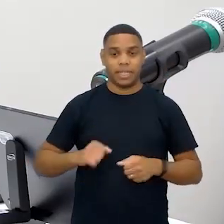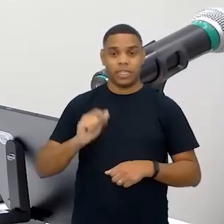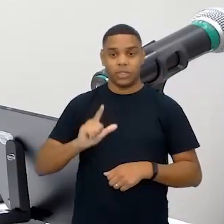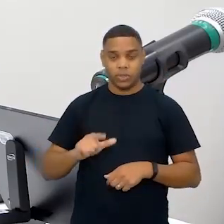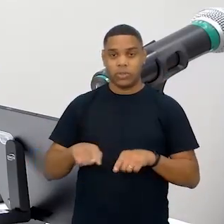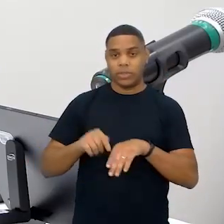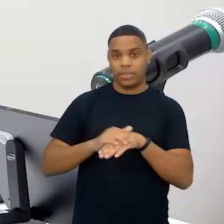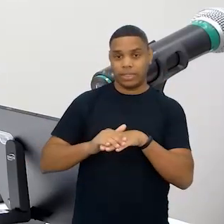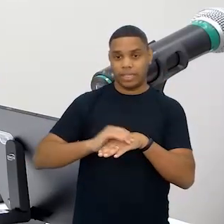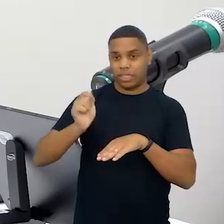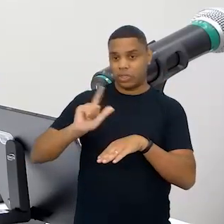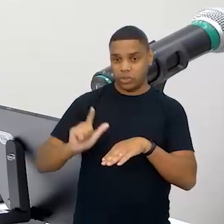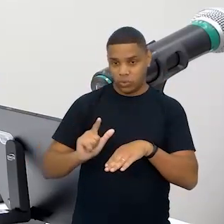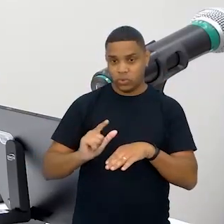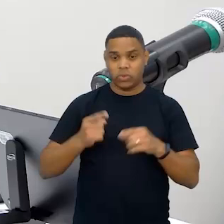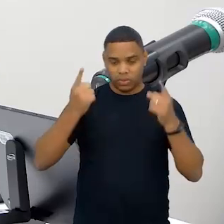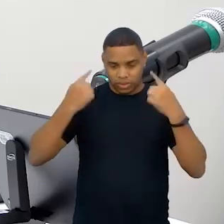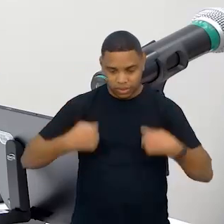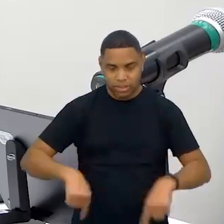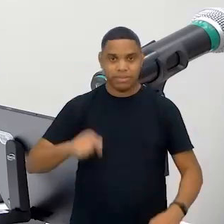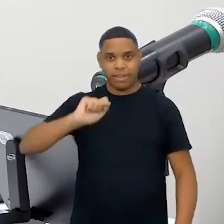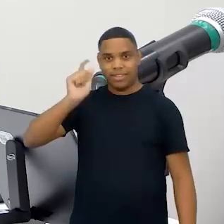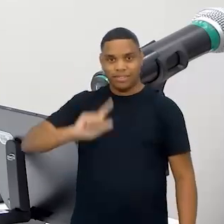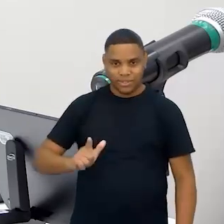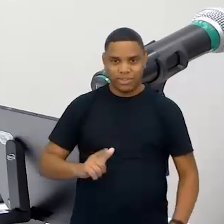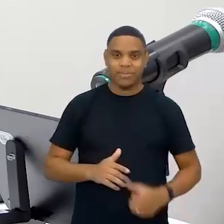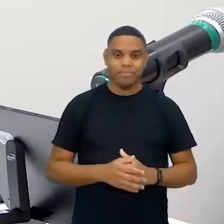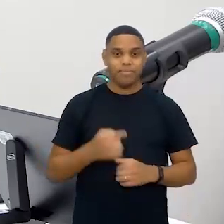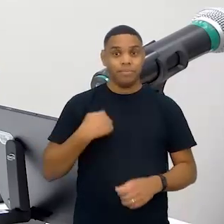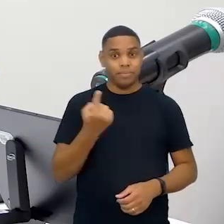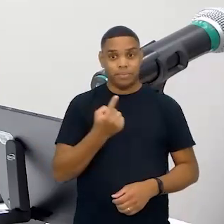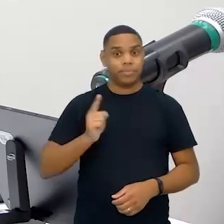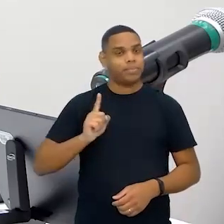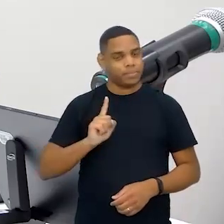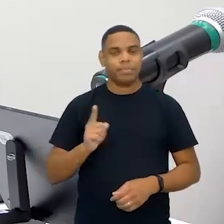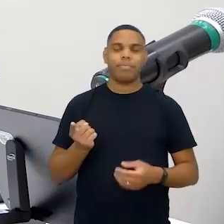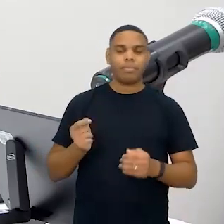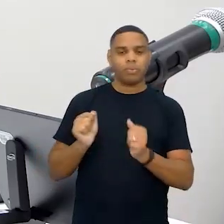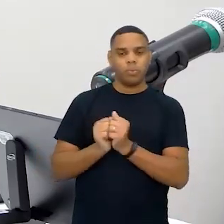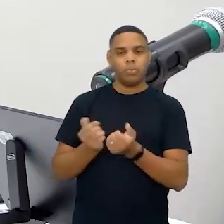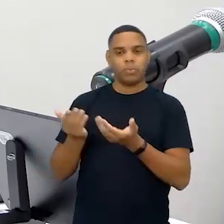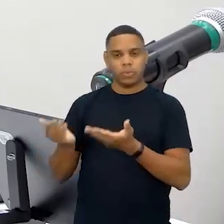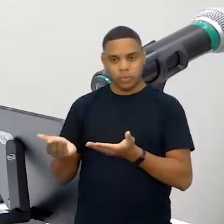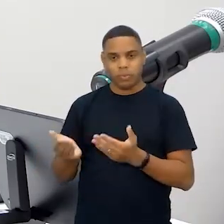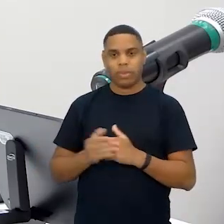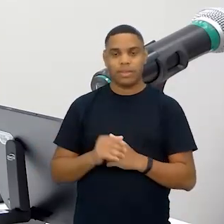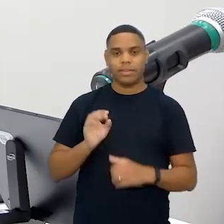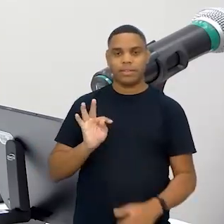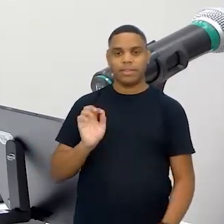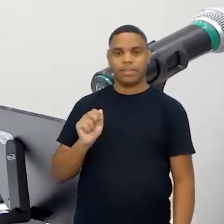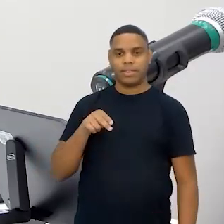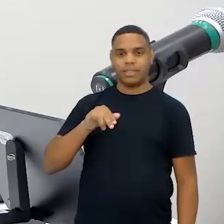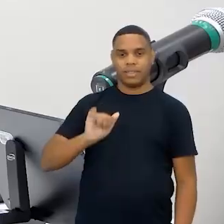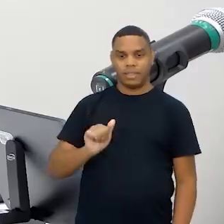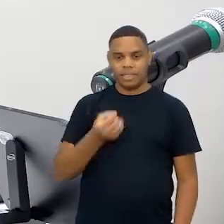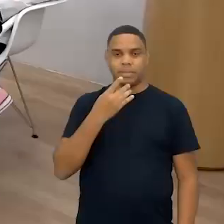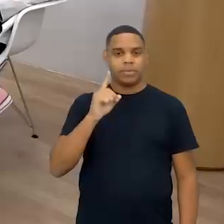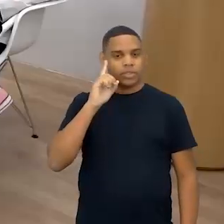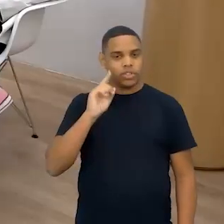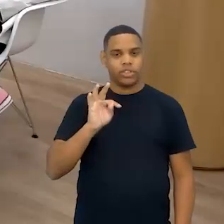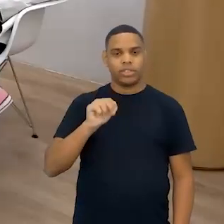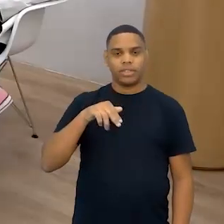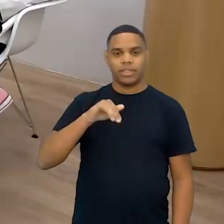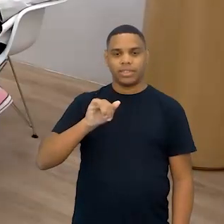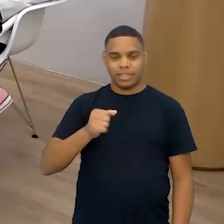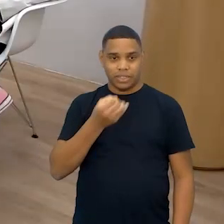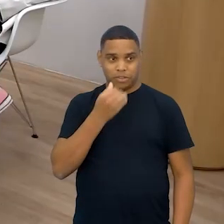tênis azul. Todo dia azul hoje. E não estou sozinho, estou também com a Tânia. Bom dia, Tânia, tudo